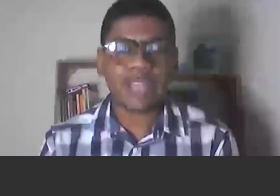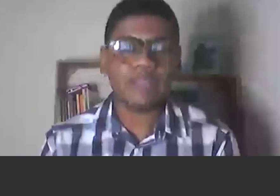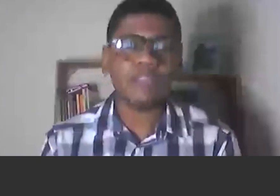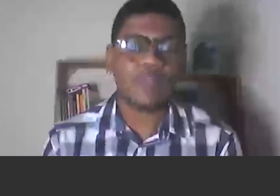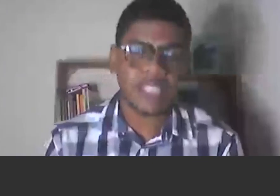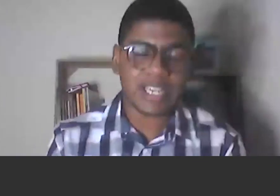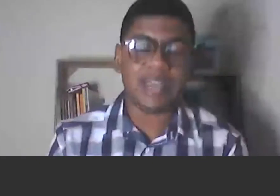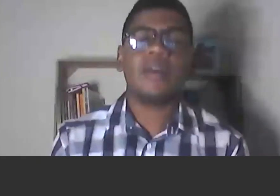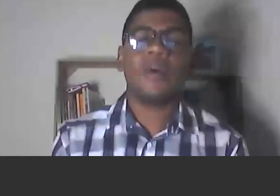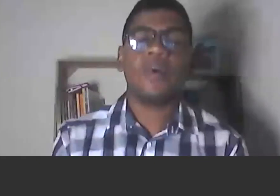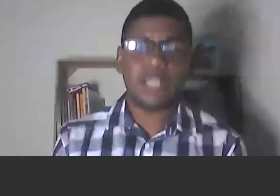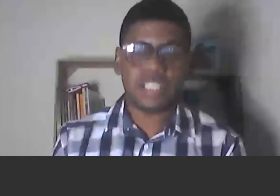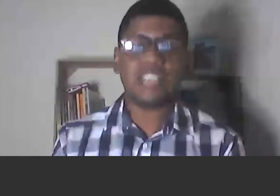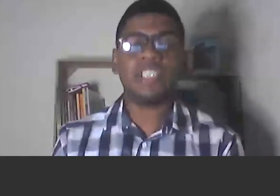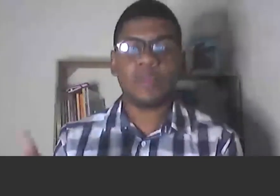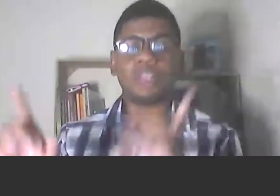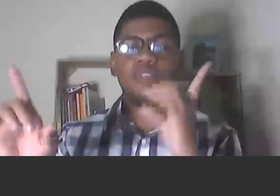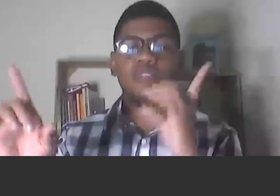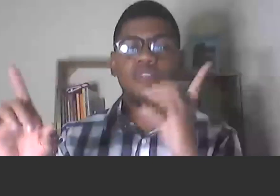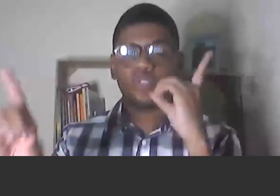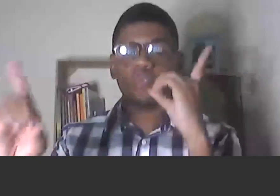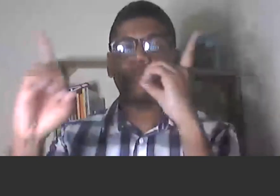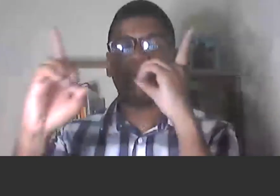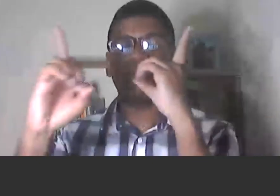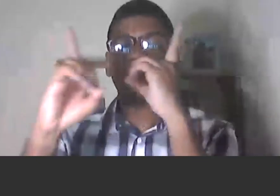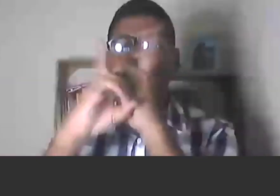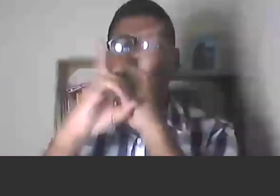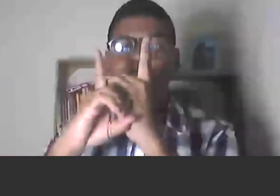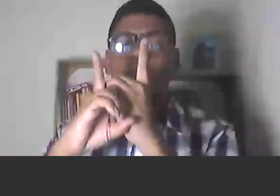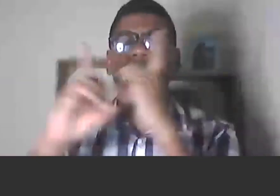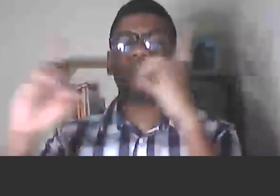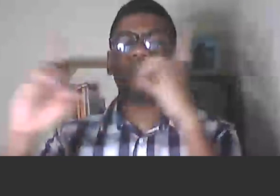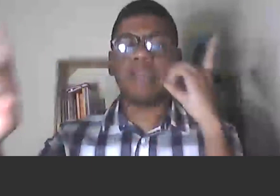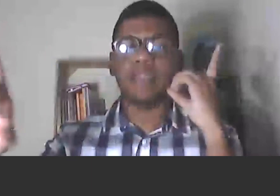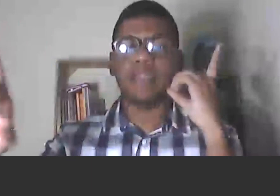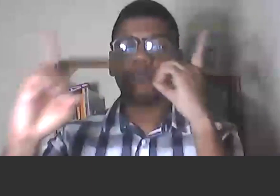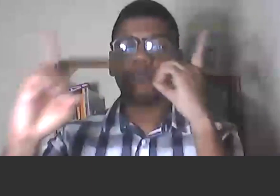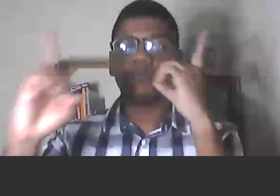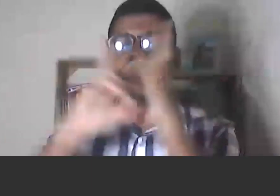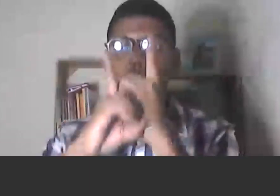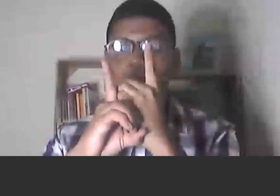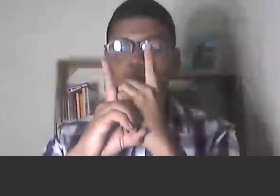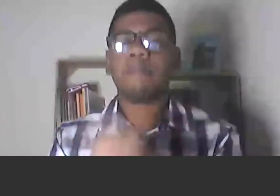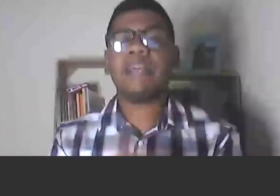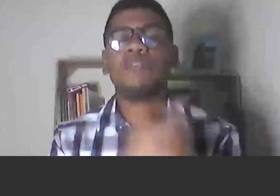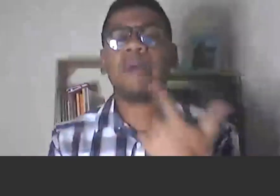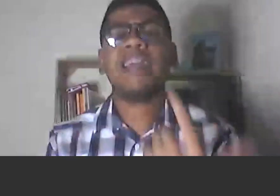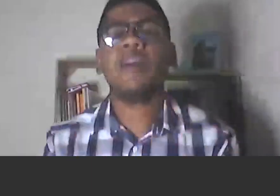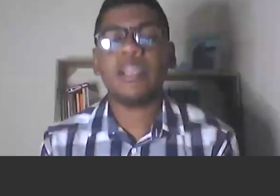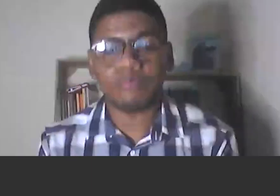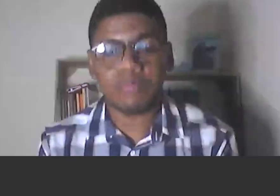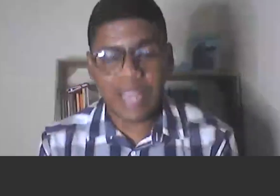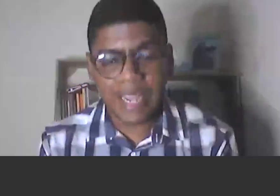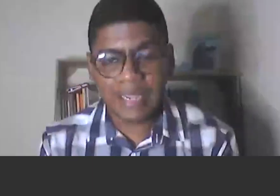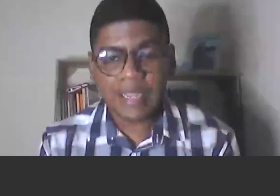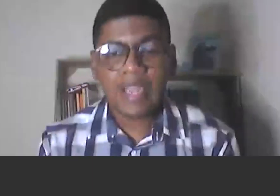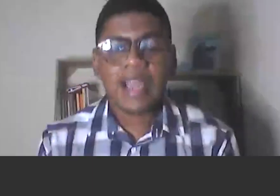mais no encontrar do que no achar. O achar, a gente geralmente vai fazer as duas mãos se encontrando no meio. Mas